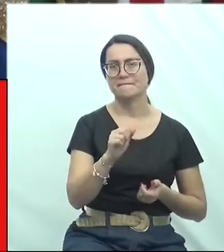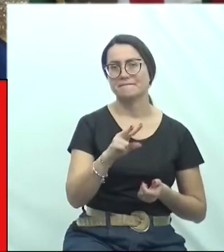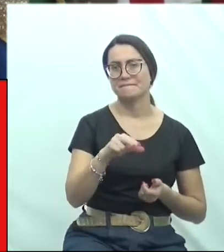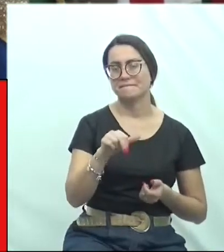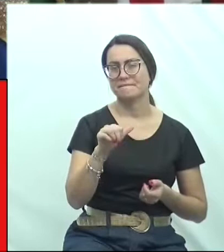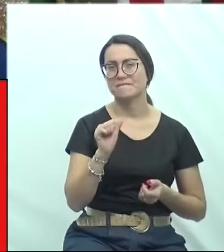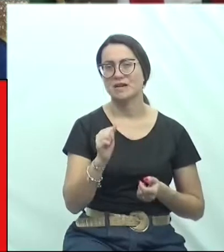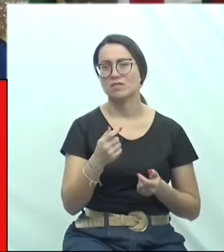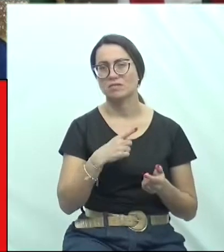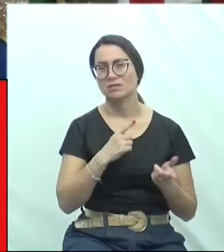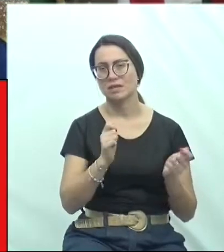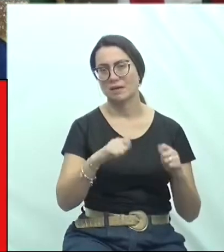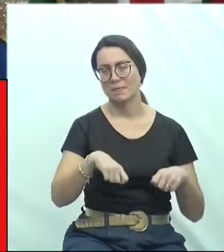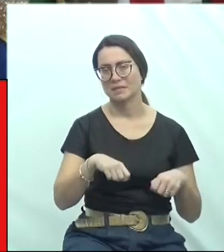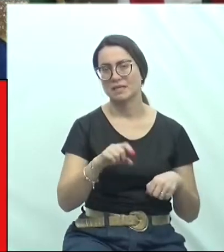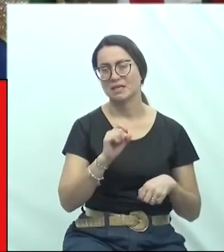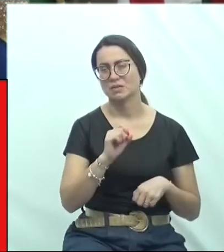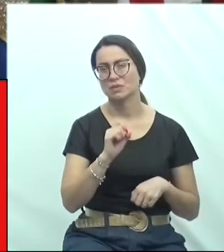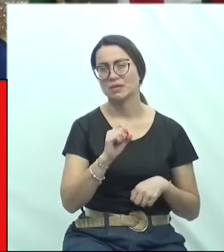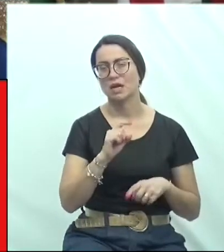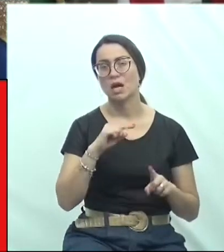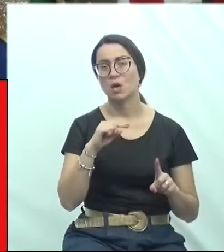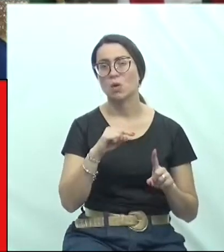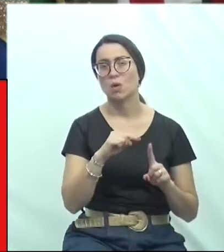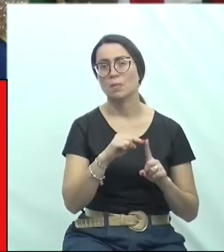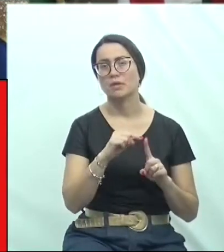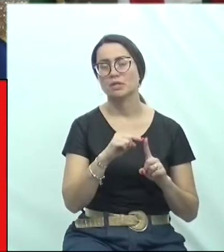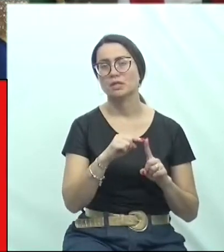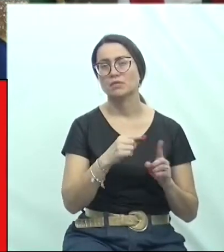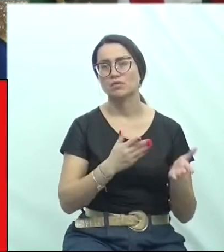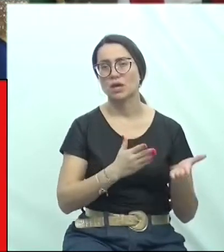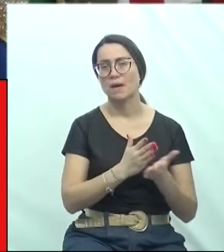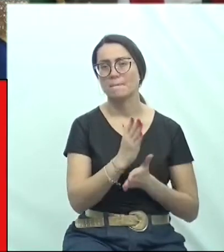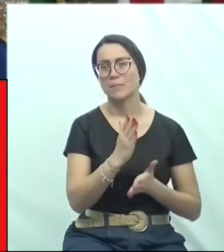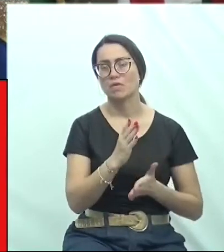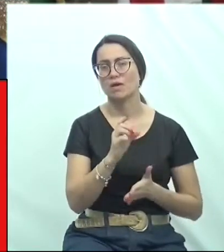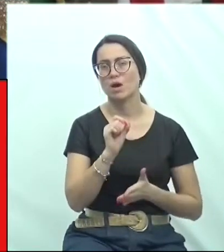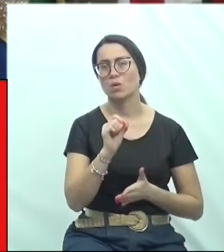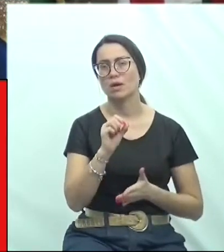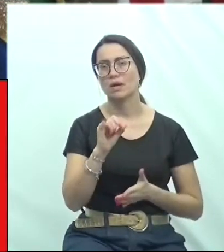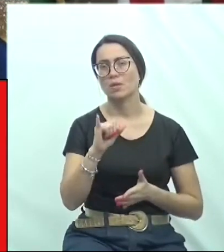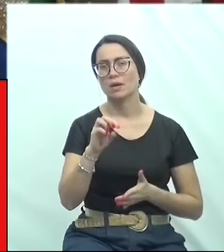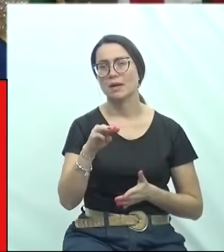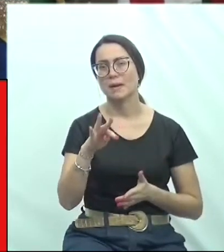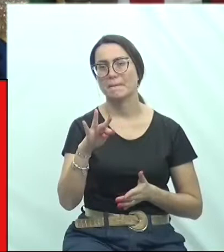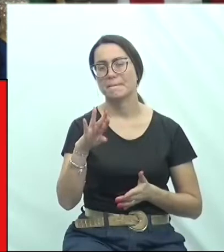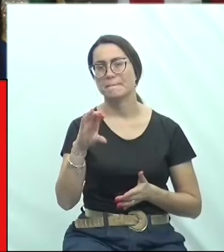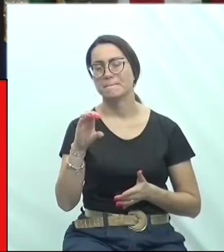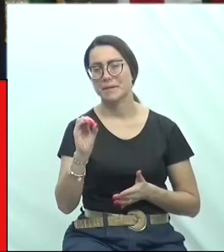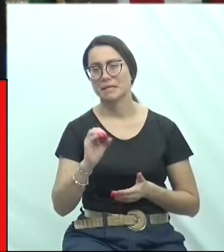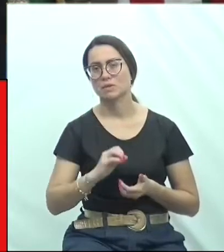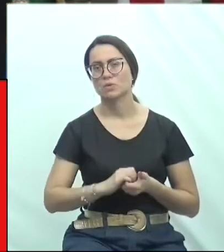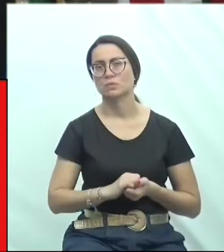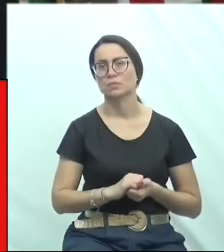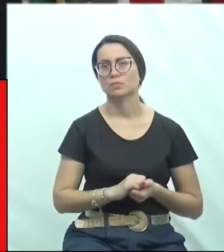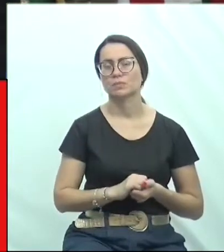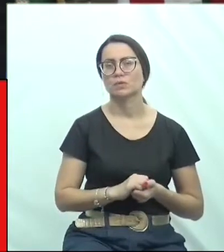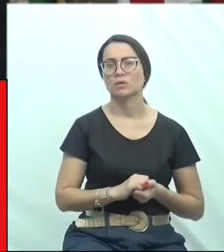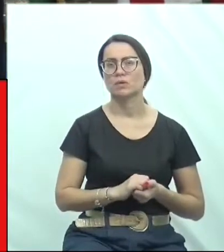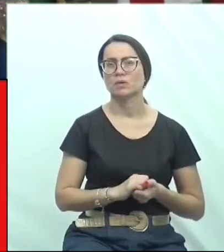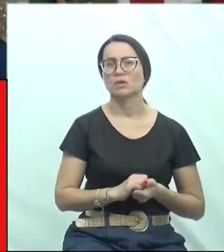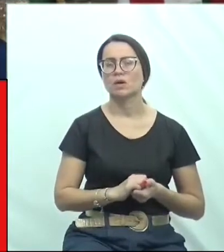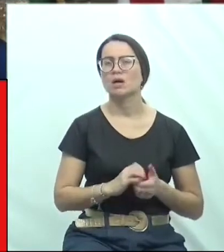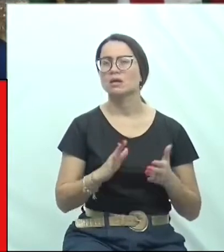técnica para sua finalidade aprovada pelo Inmetro ou por órgão de competência reconhecido. O órgão que